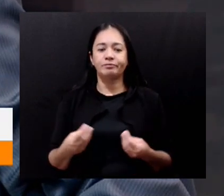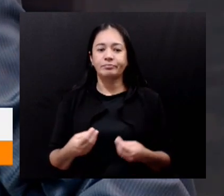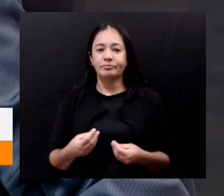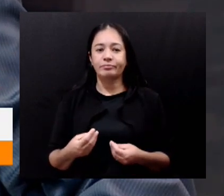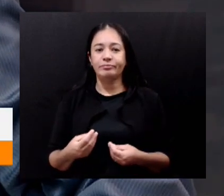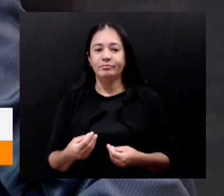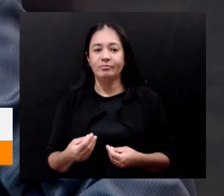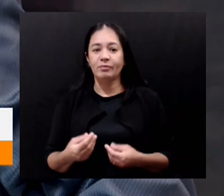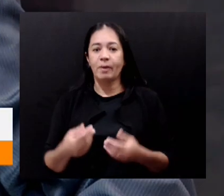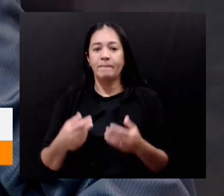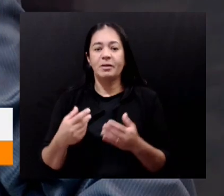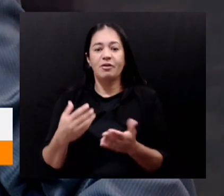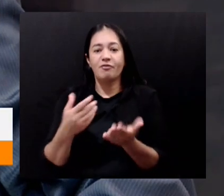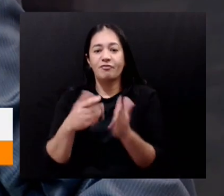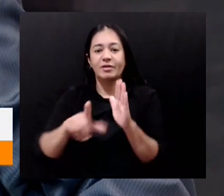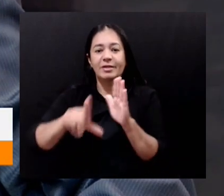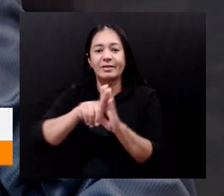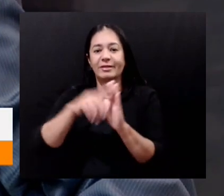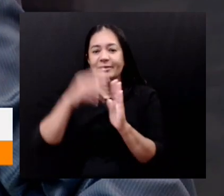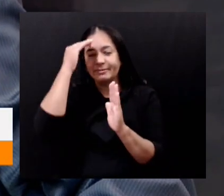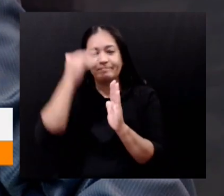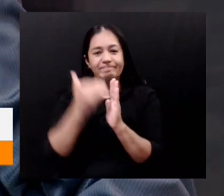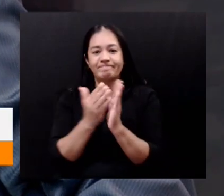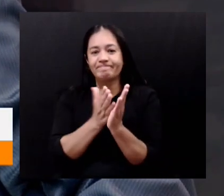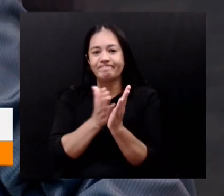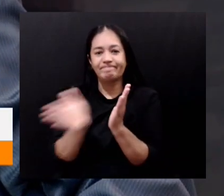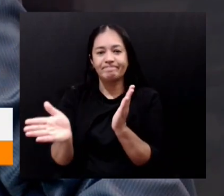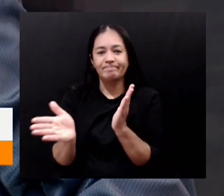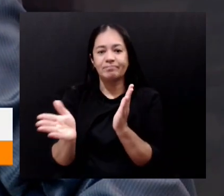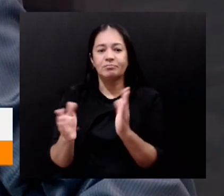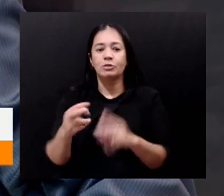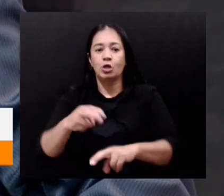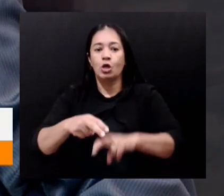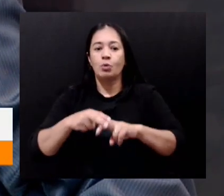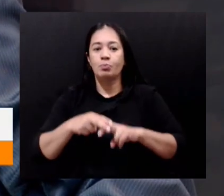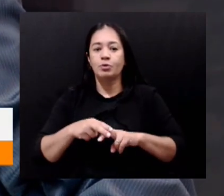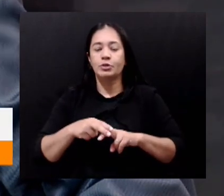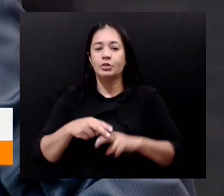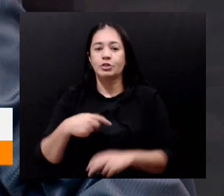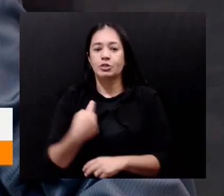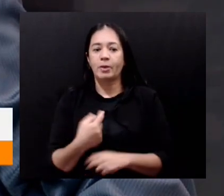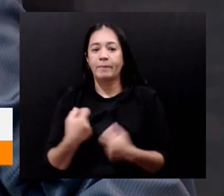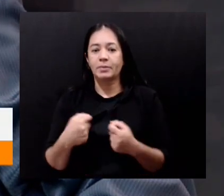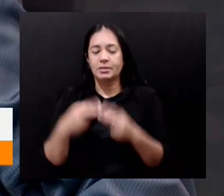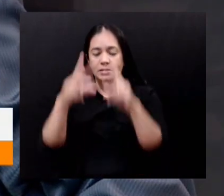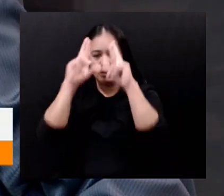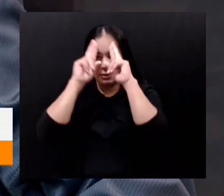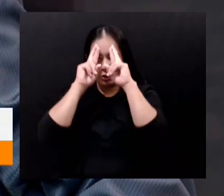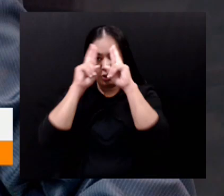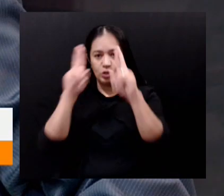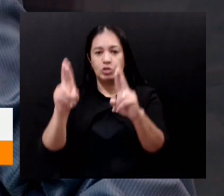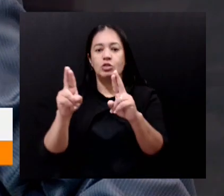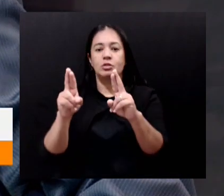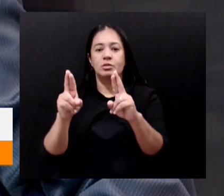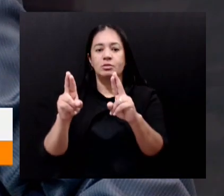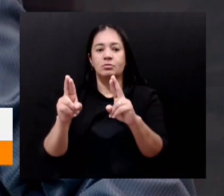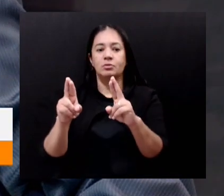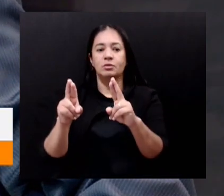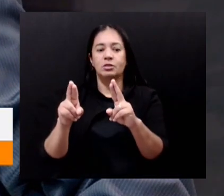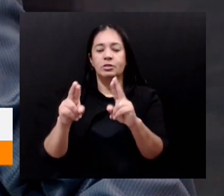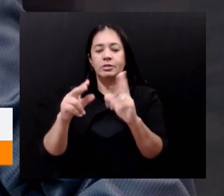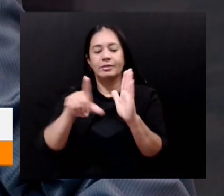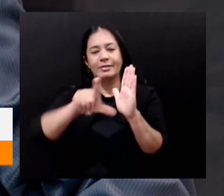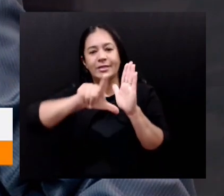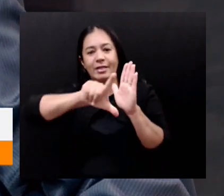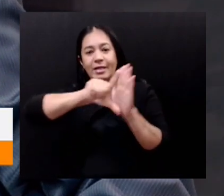legais. Essa é a questão. Então a gente tem que ter, um pouco de respeito quanto à questão e cumprir tudo dentro da lei.